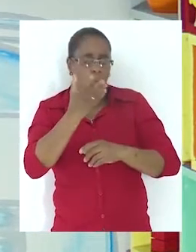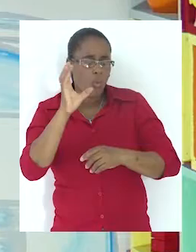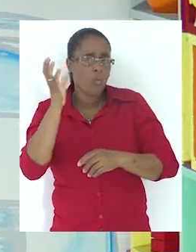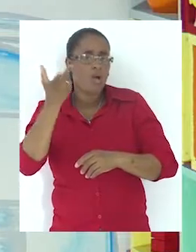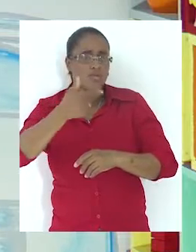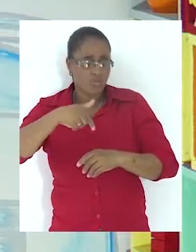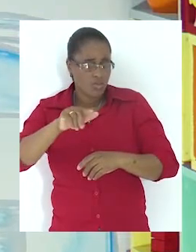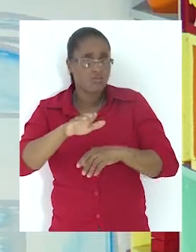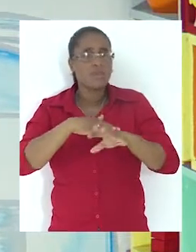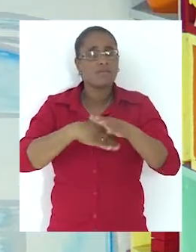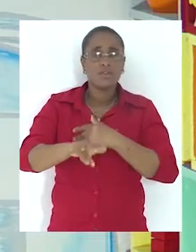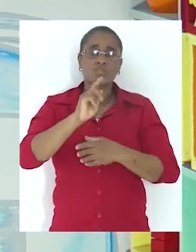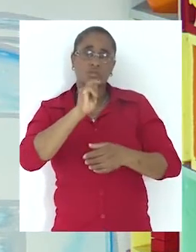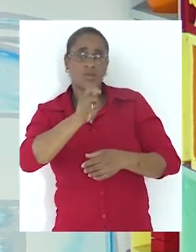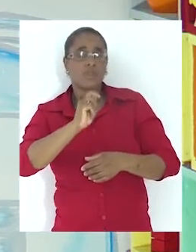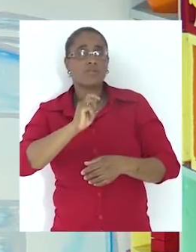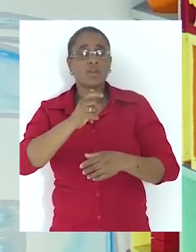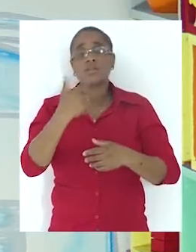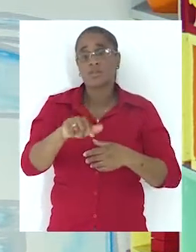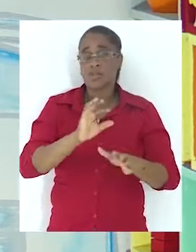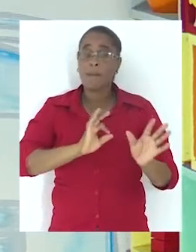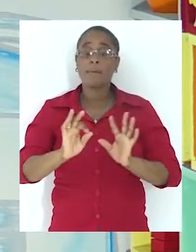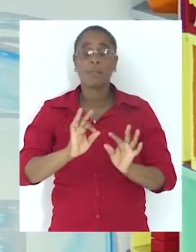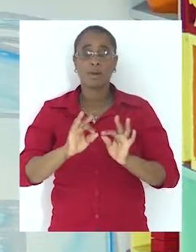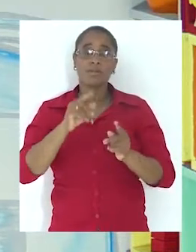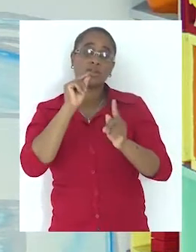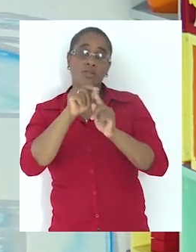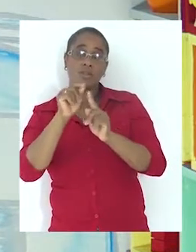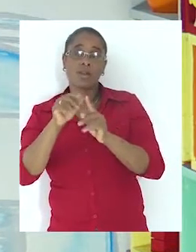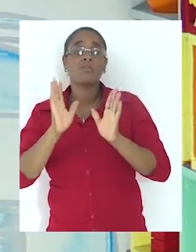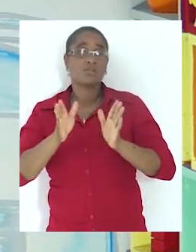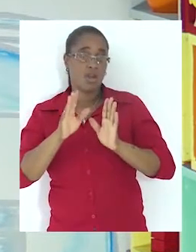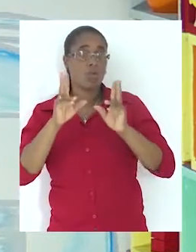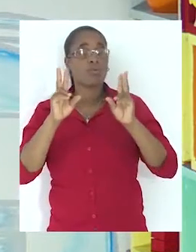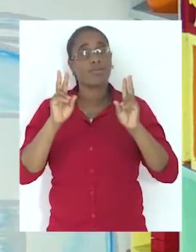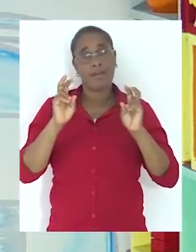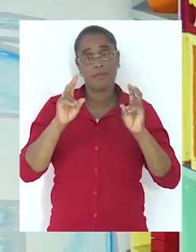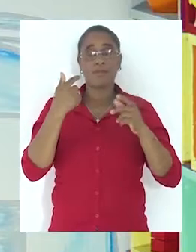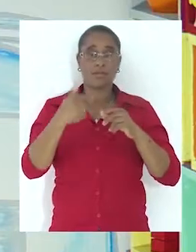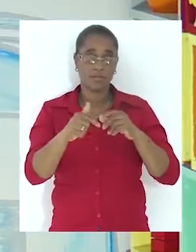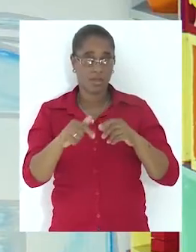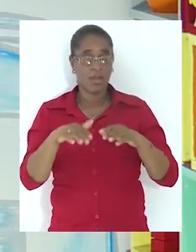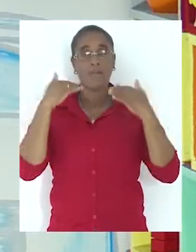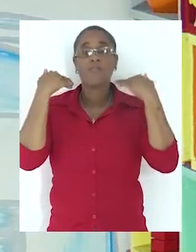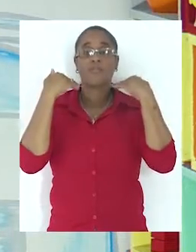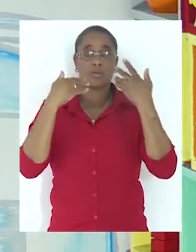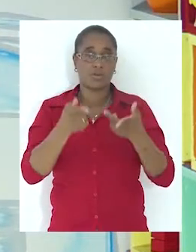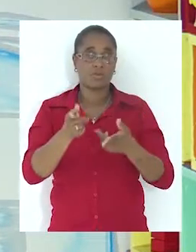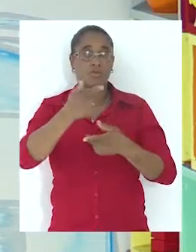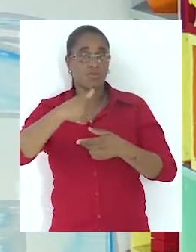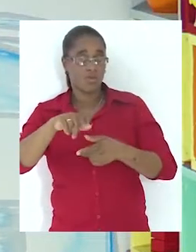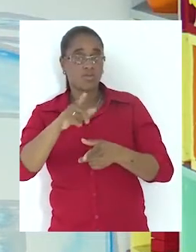temos que estar preparados. Portanto, temos que identificar já o tema, temos que ter informações sobre o